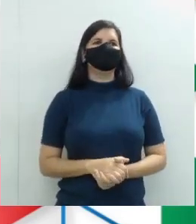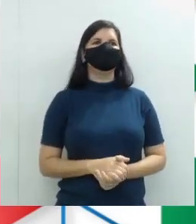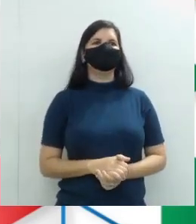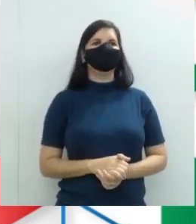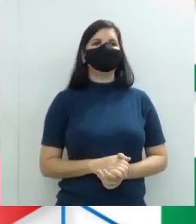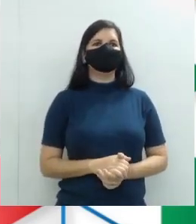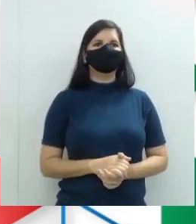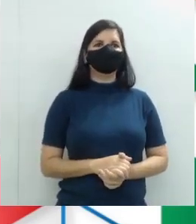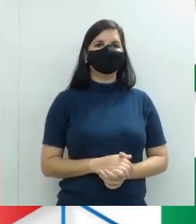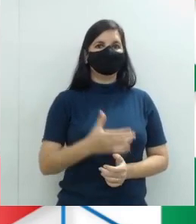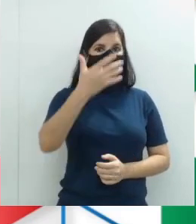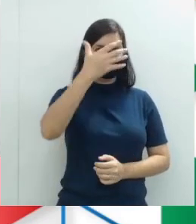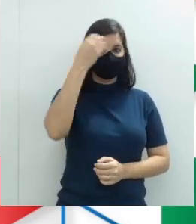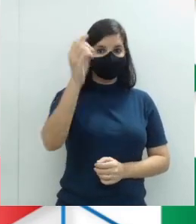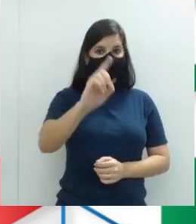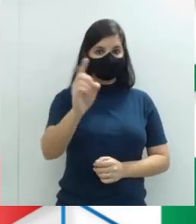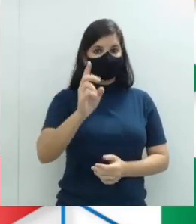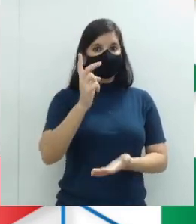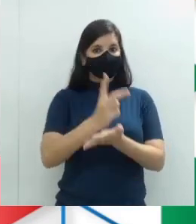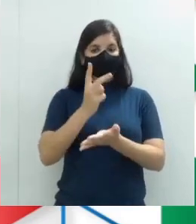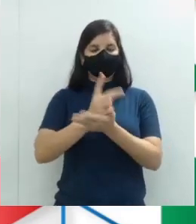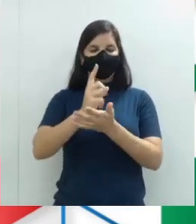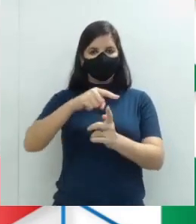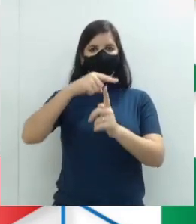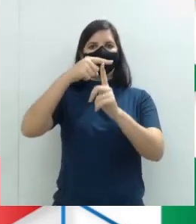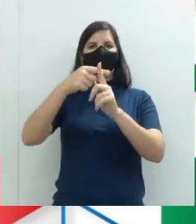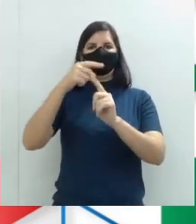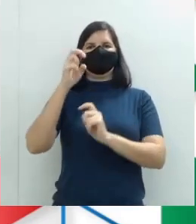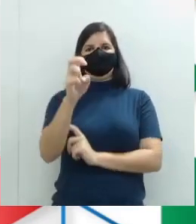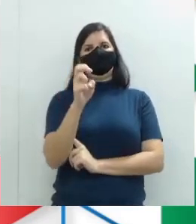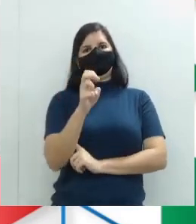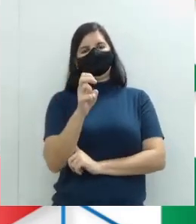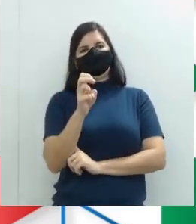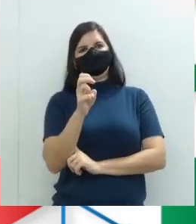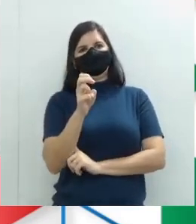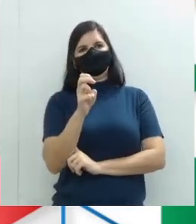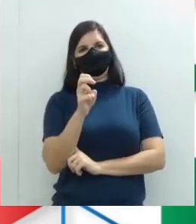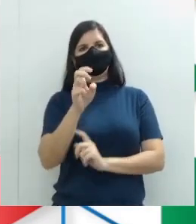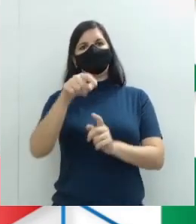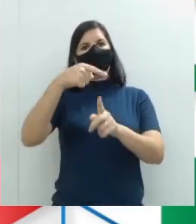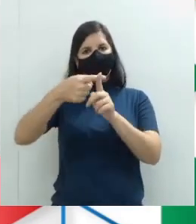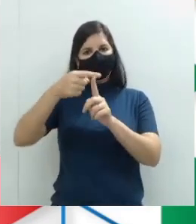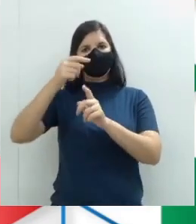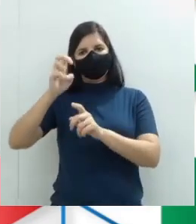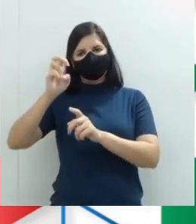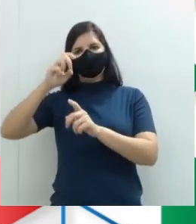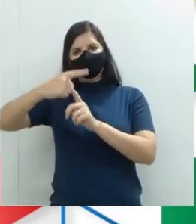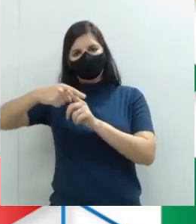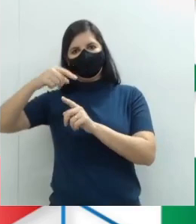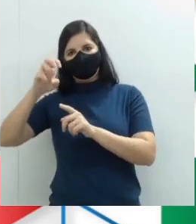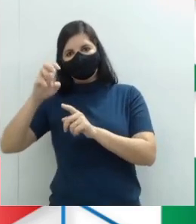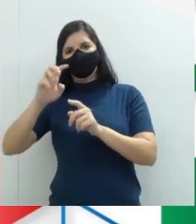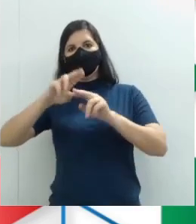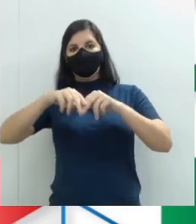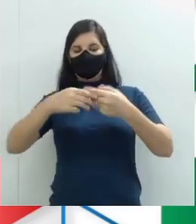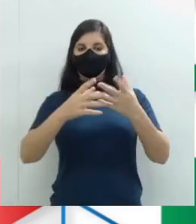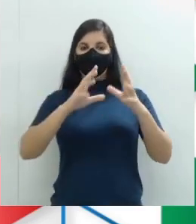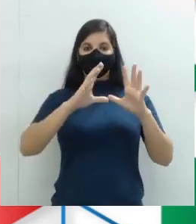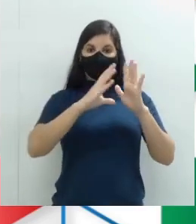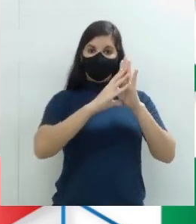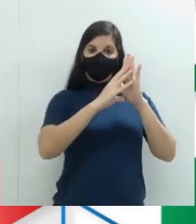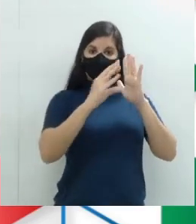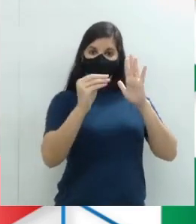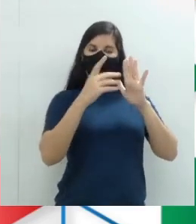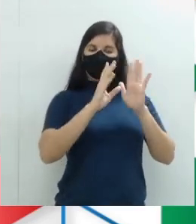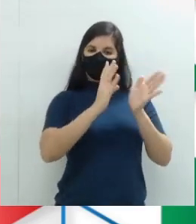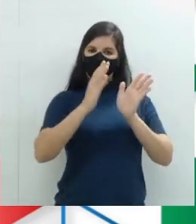então. Não esquece, eu estou sempre adicionando 5, ó, sempre adicionando 5. Por isso que está lá na fórmula de recorrência,